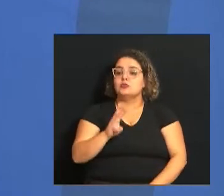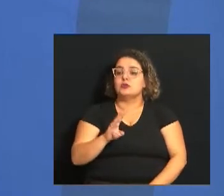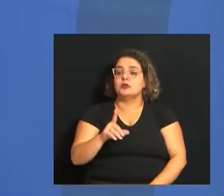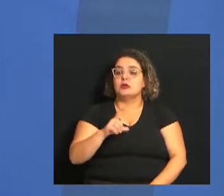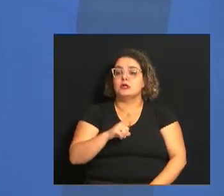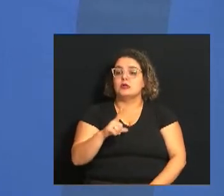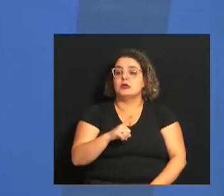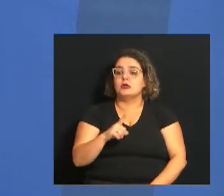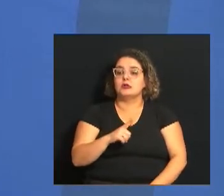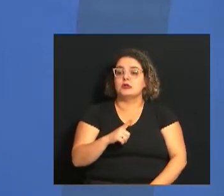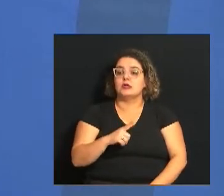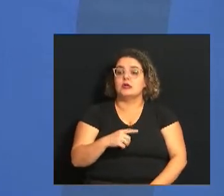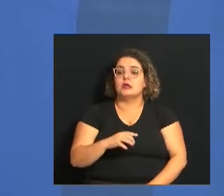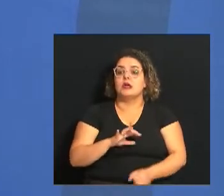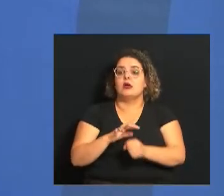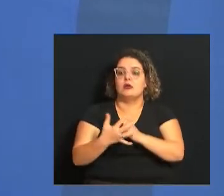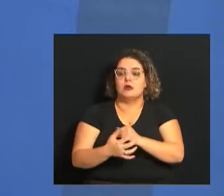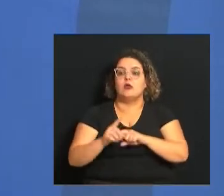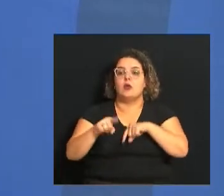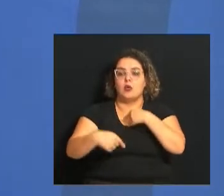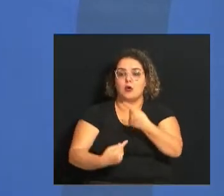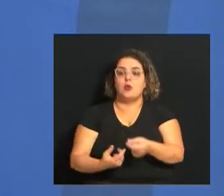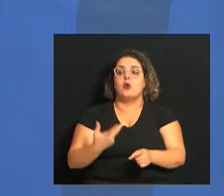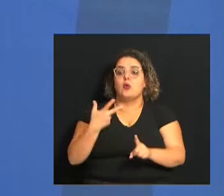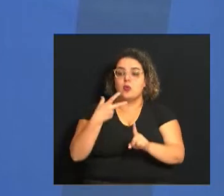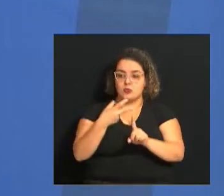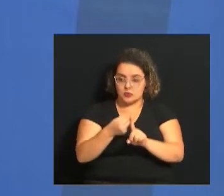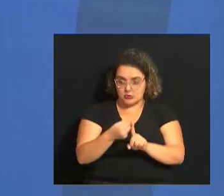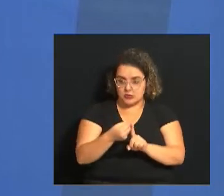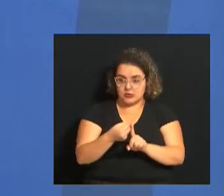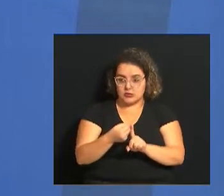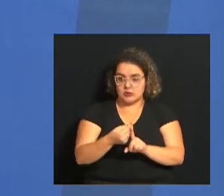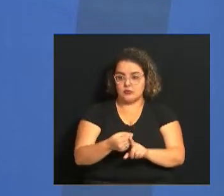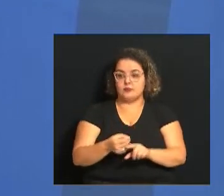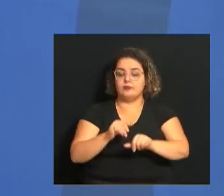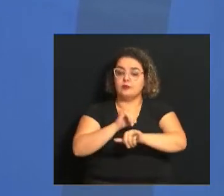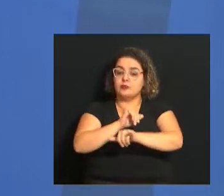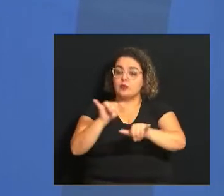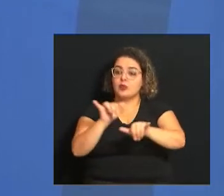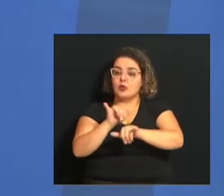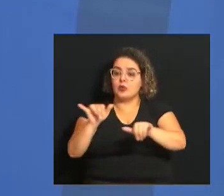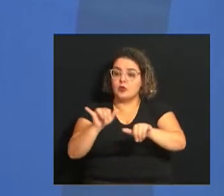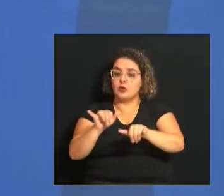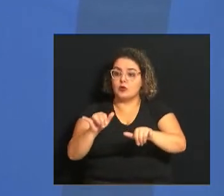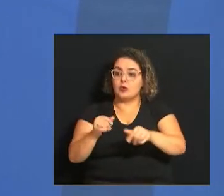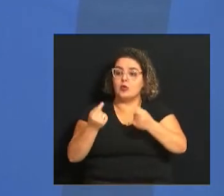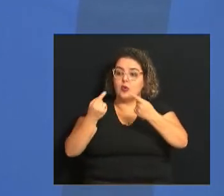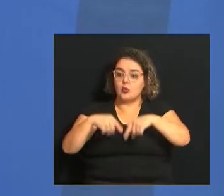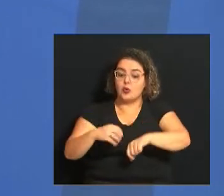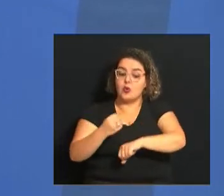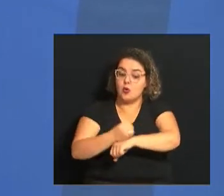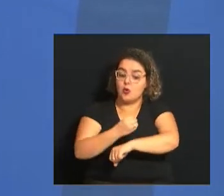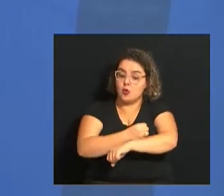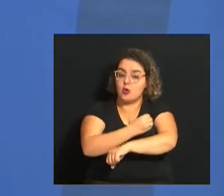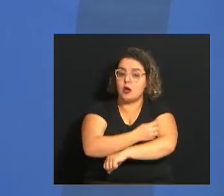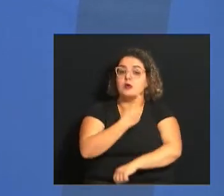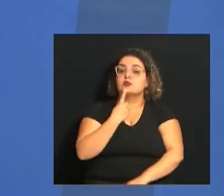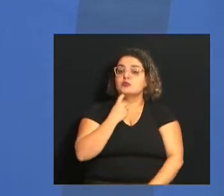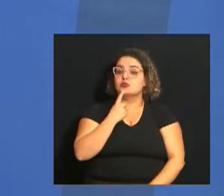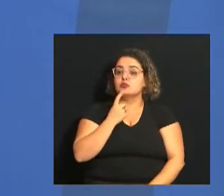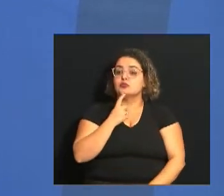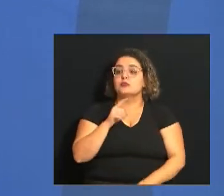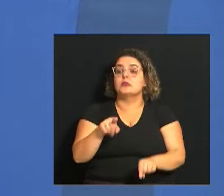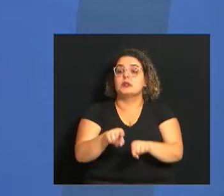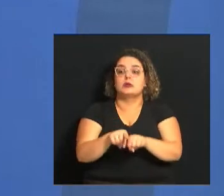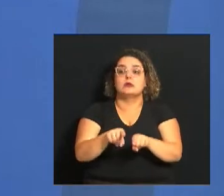a Covid, mas a gente tem outras vacinas aqui. Campanha da vacinação contra o sarampo e também contra